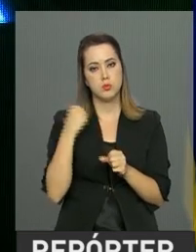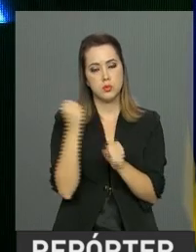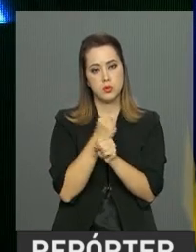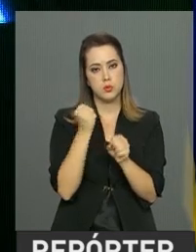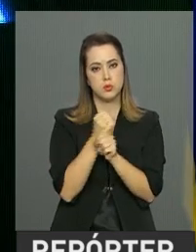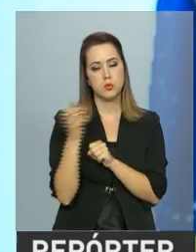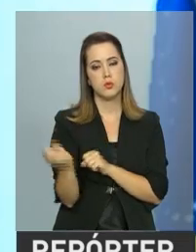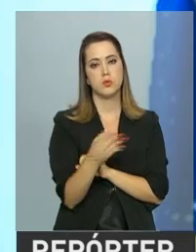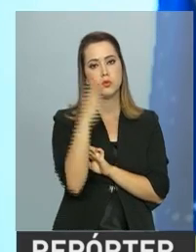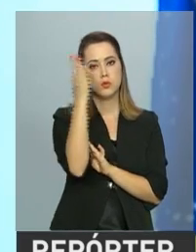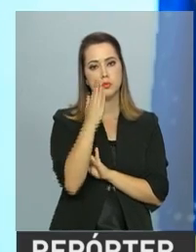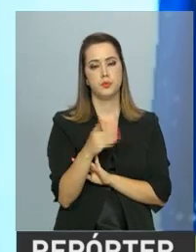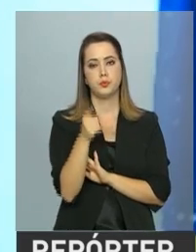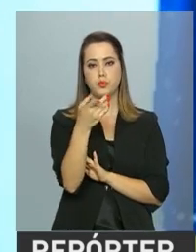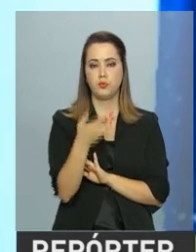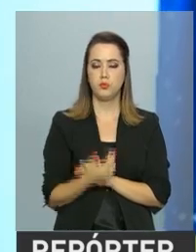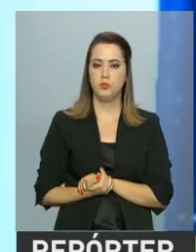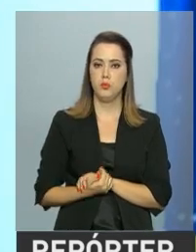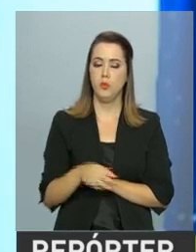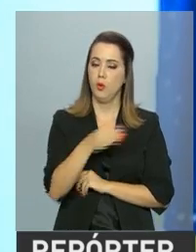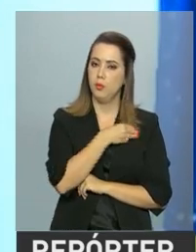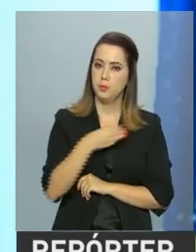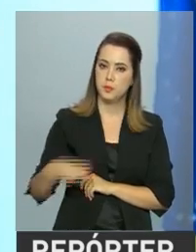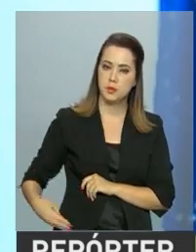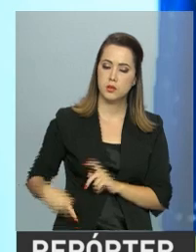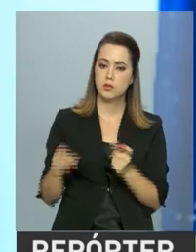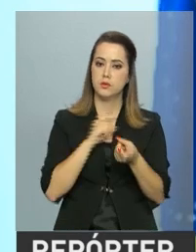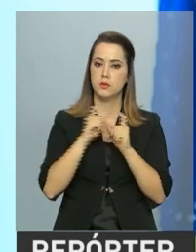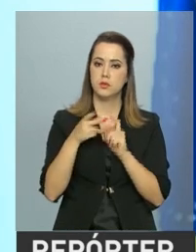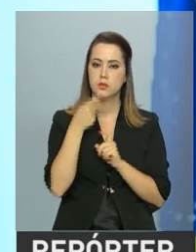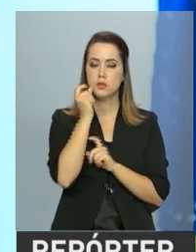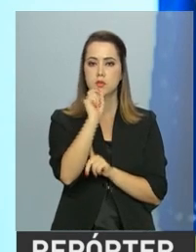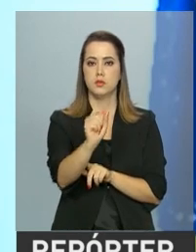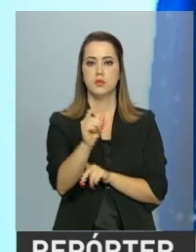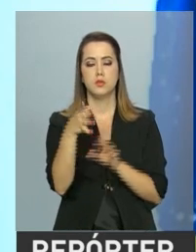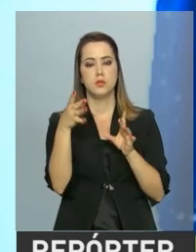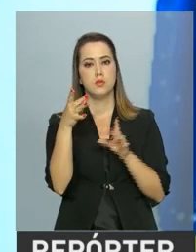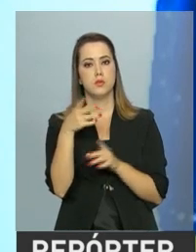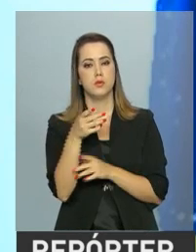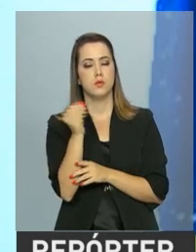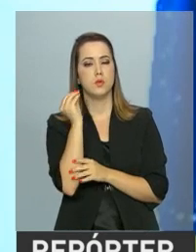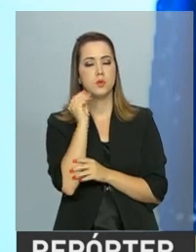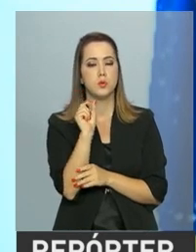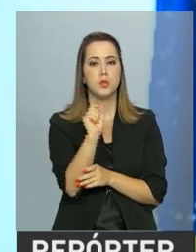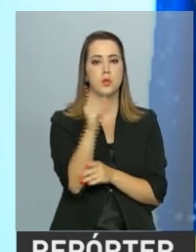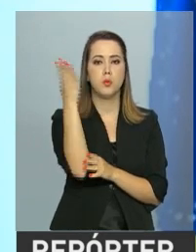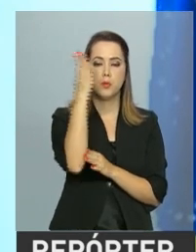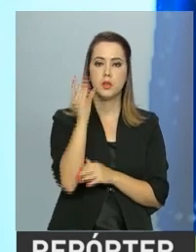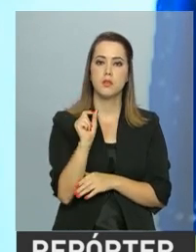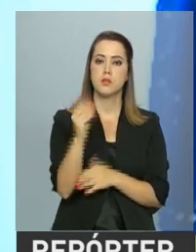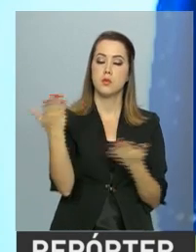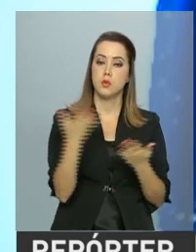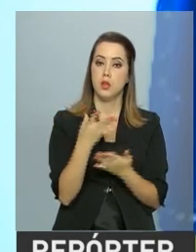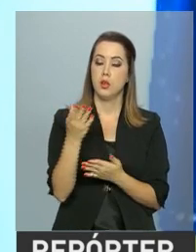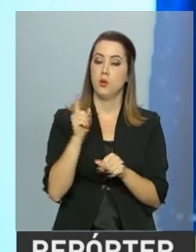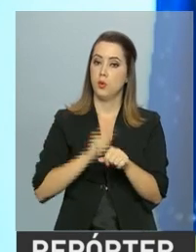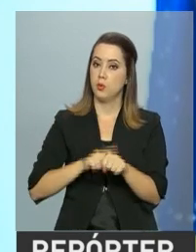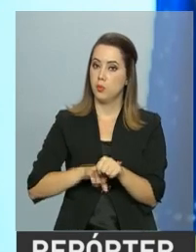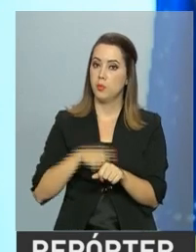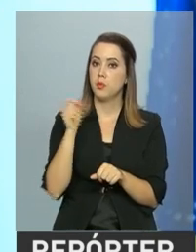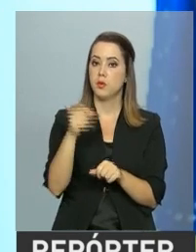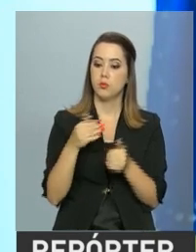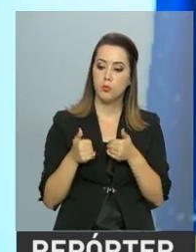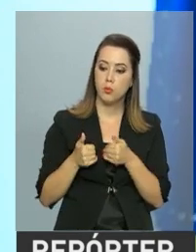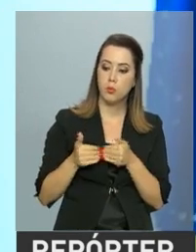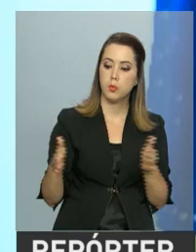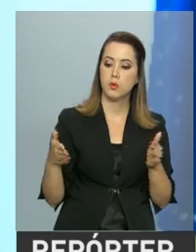desse novo Brasil. Henrique Meirelles, da Fazenda, disse que as características do Brasil e o momento vivido pelo país abrem